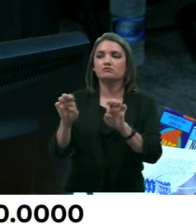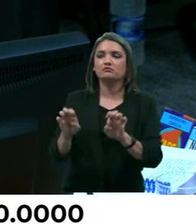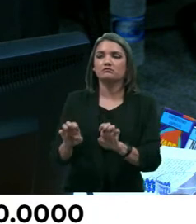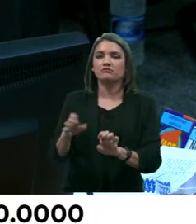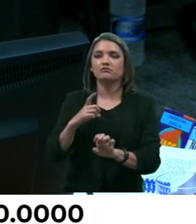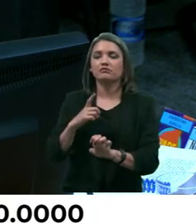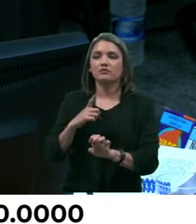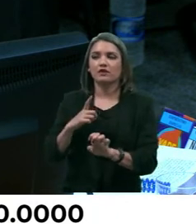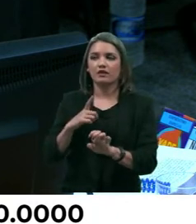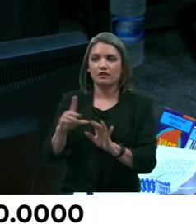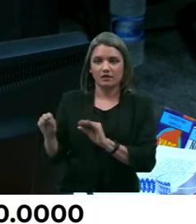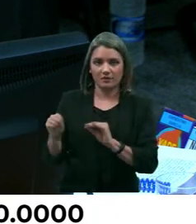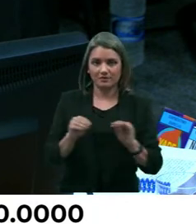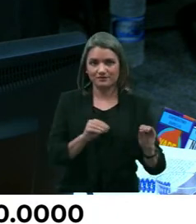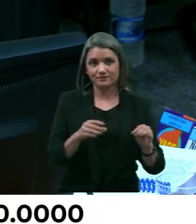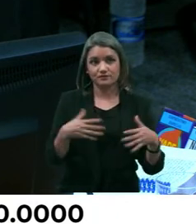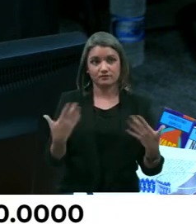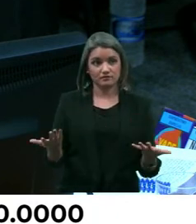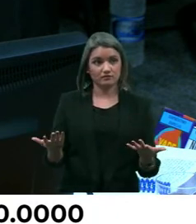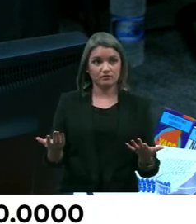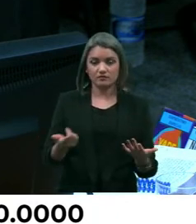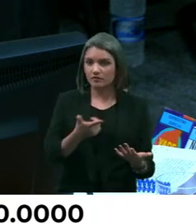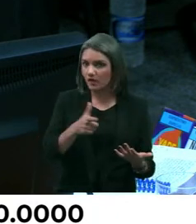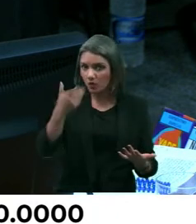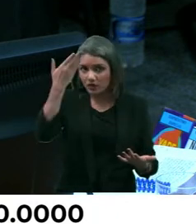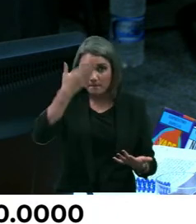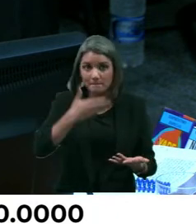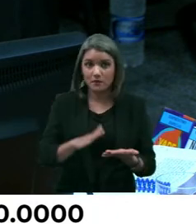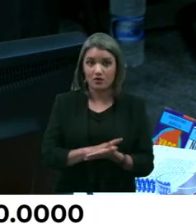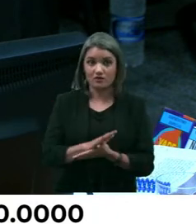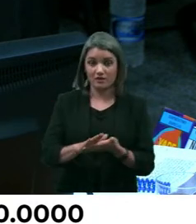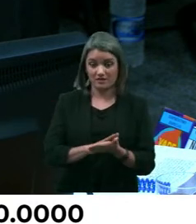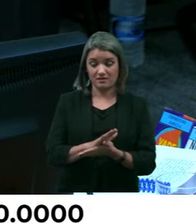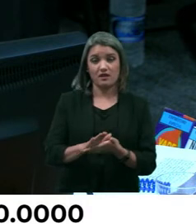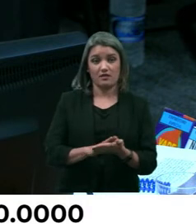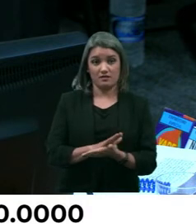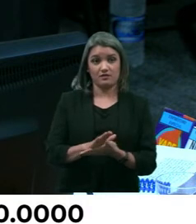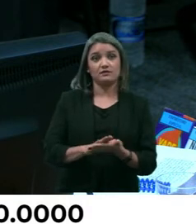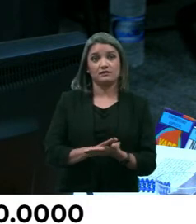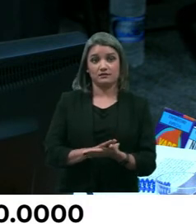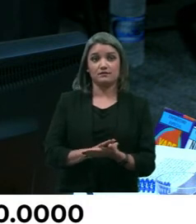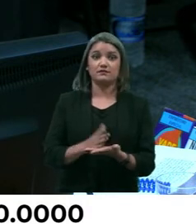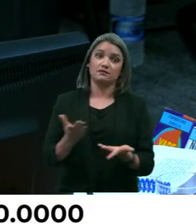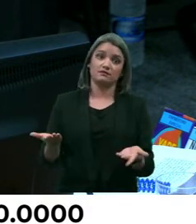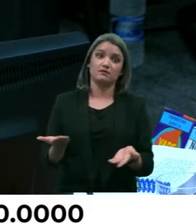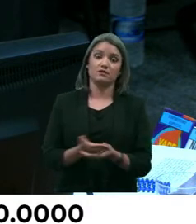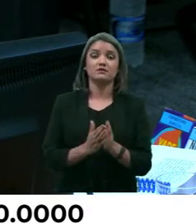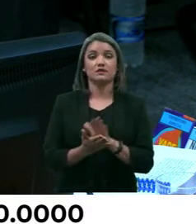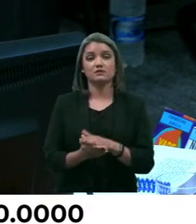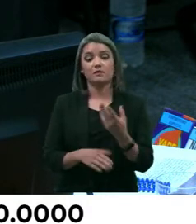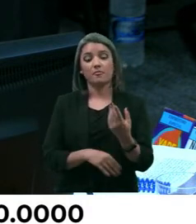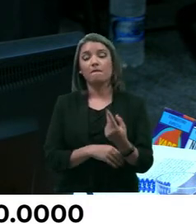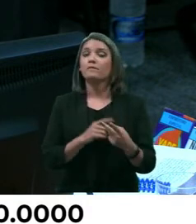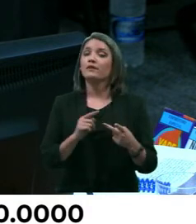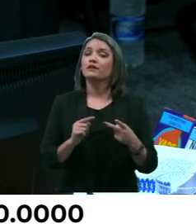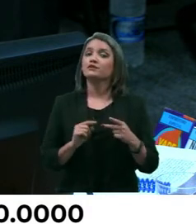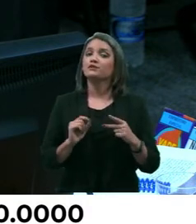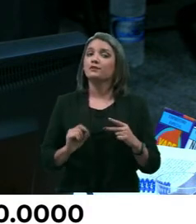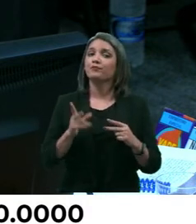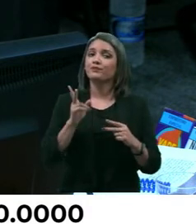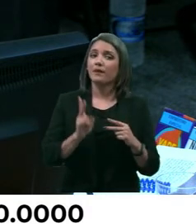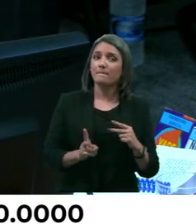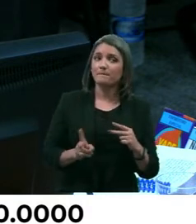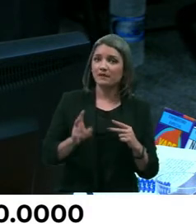a mesma. Primeiro, porque não existe prova nenhuma desse fato nos autos. Segundo, porque, mesmo com